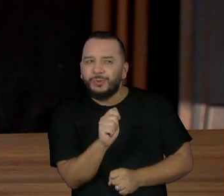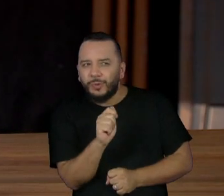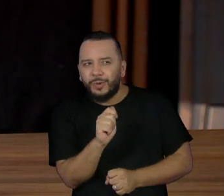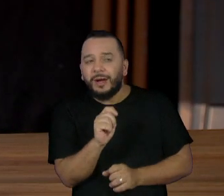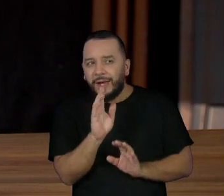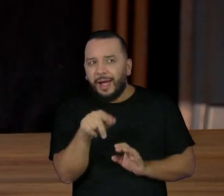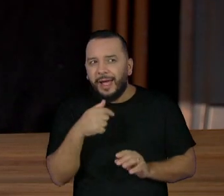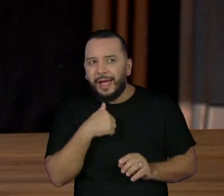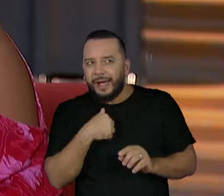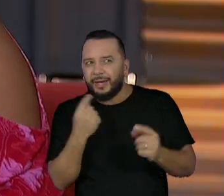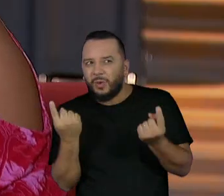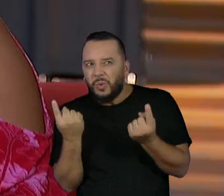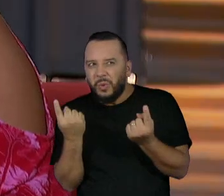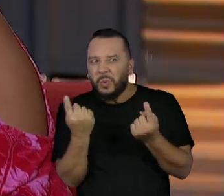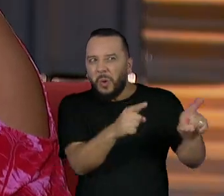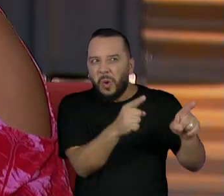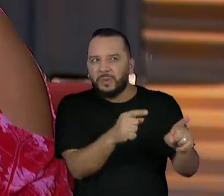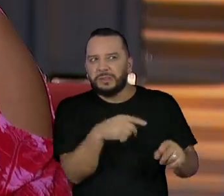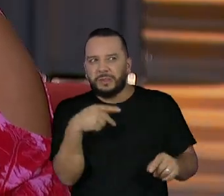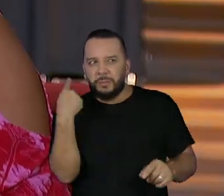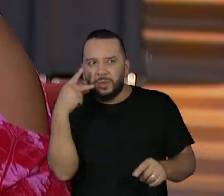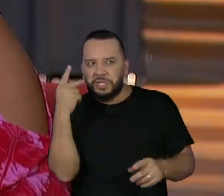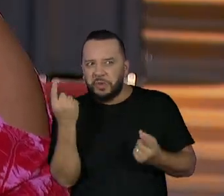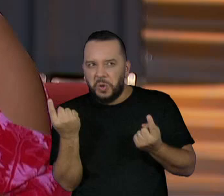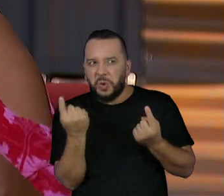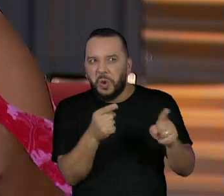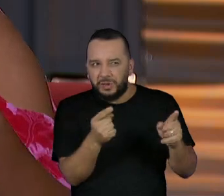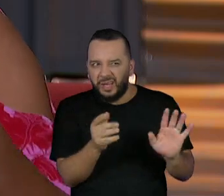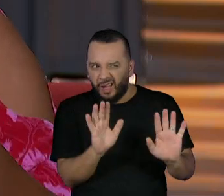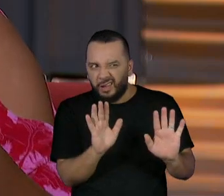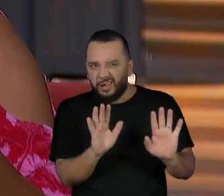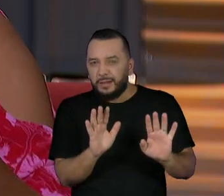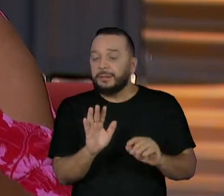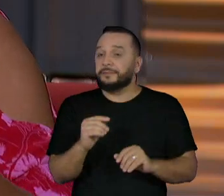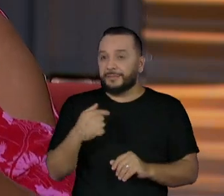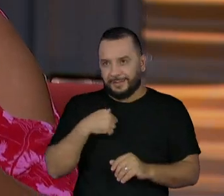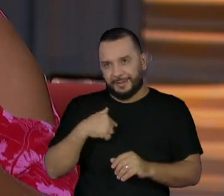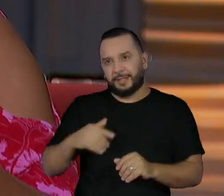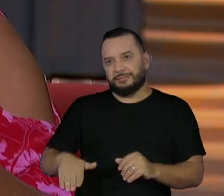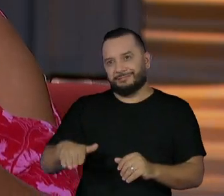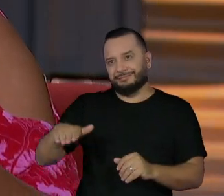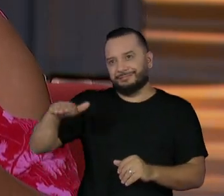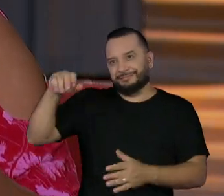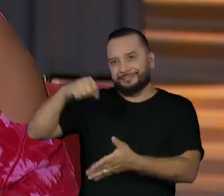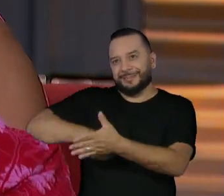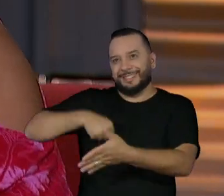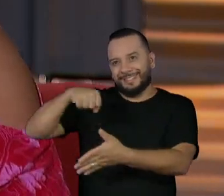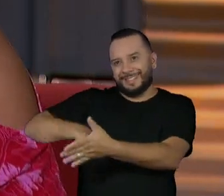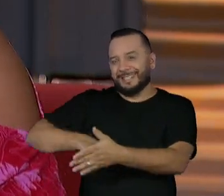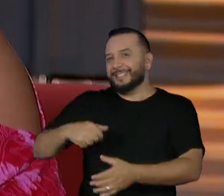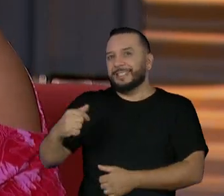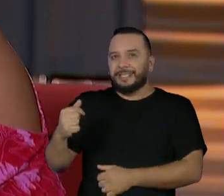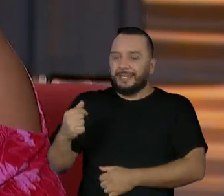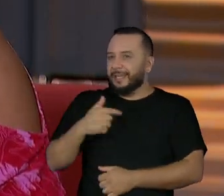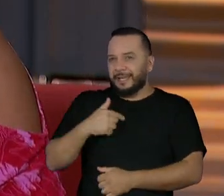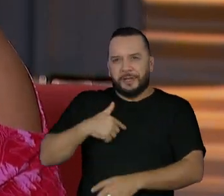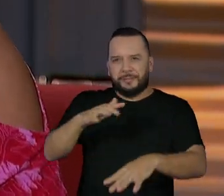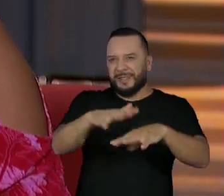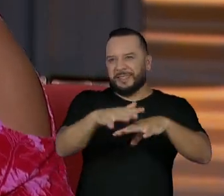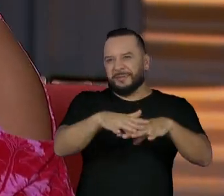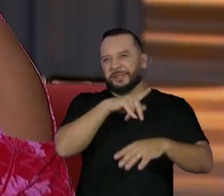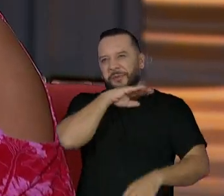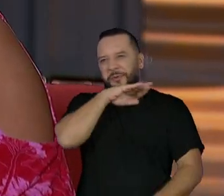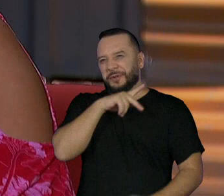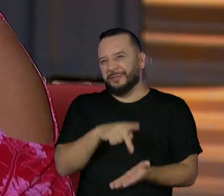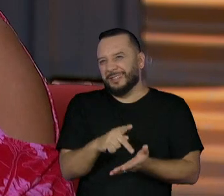por dentro? Então, como eu cresci na militância, e eu nunca fui muito bem em matemática. Porque,